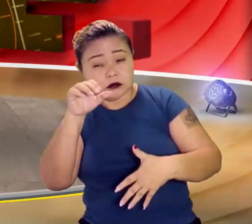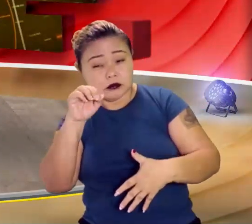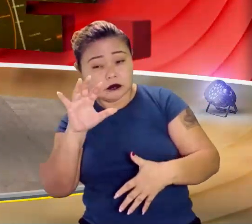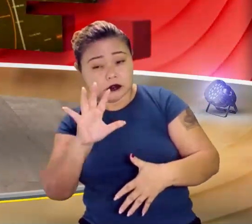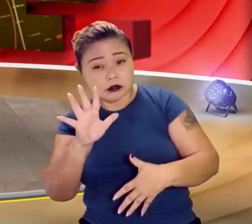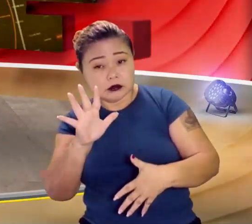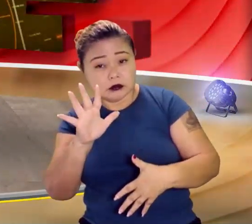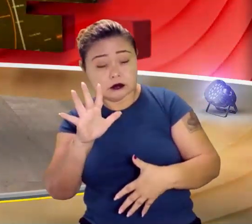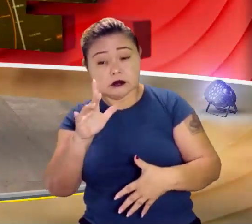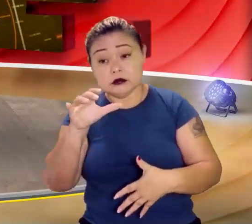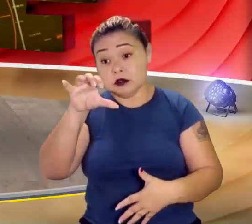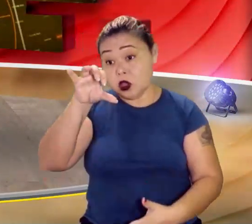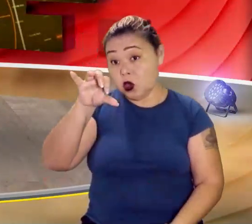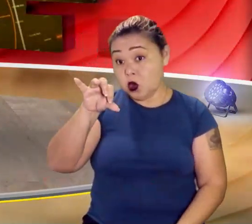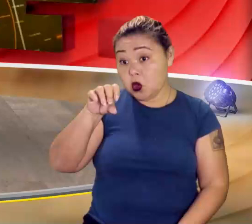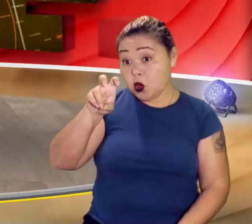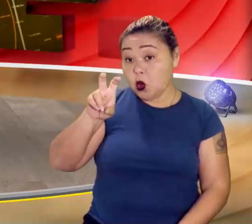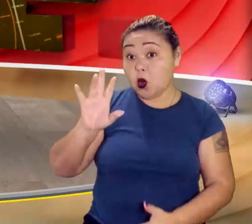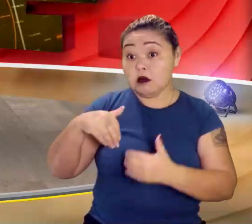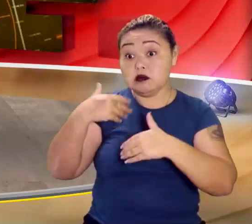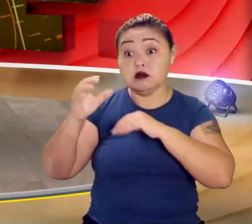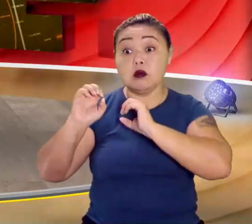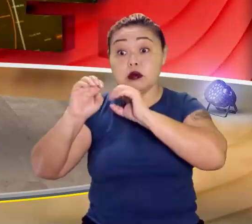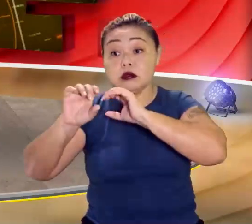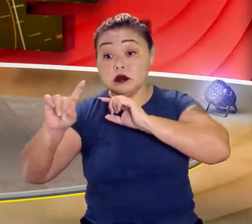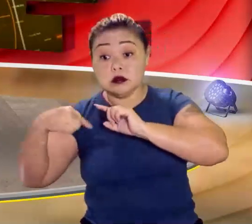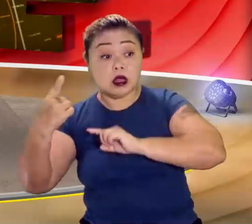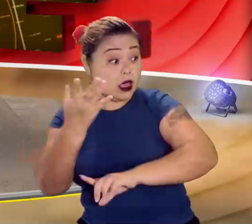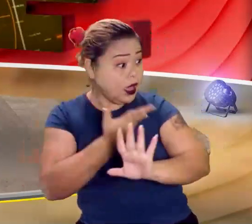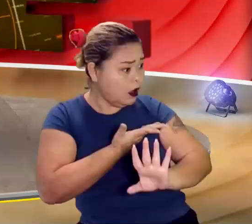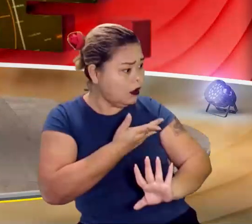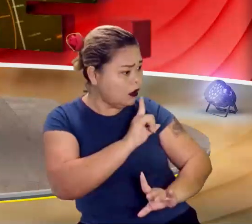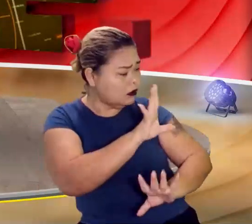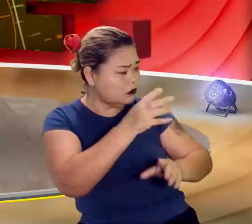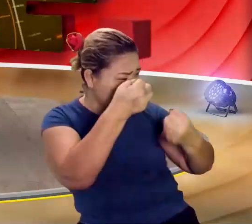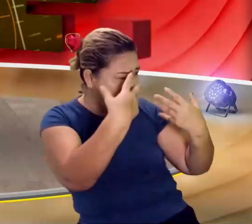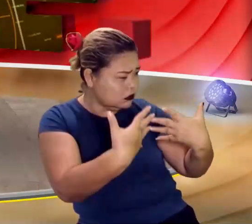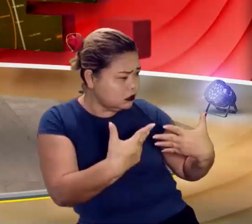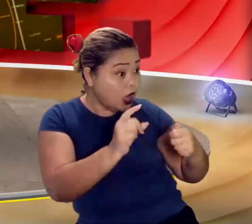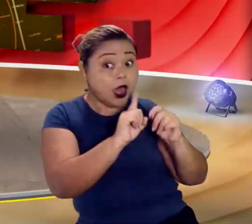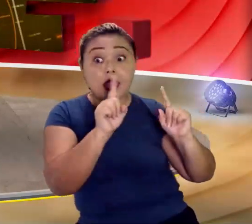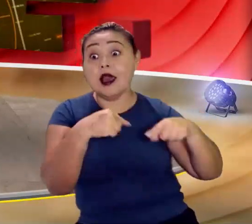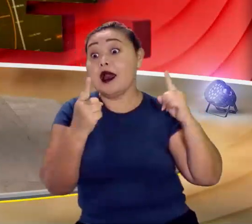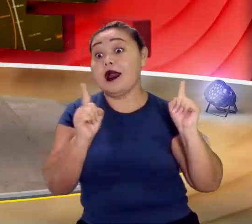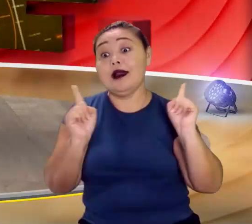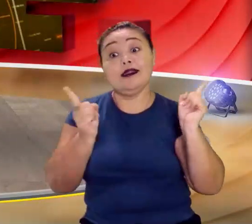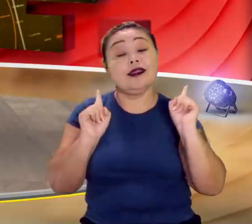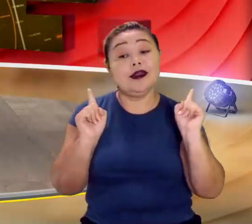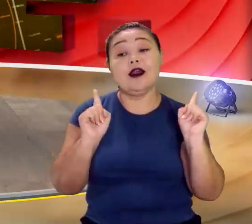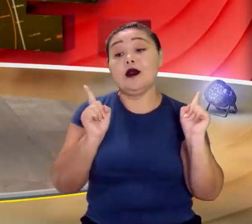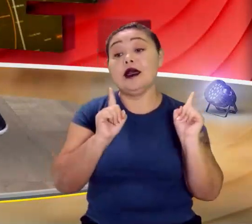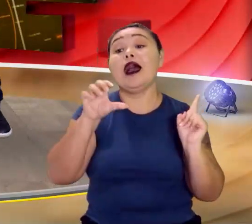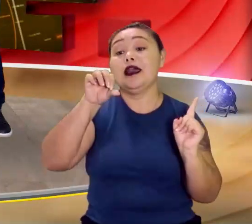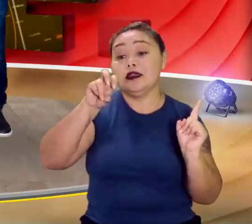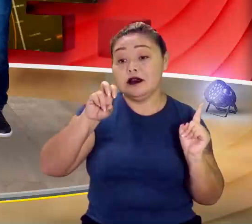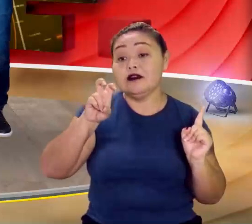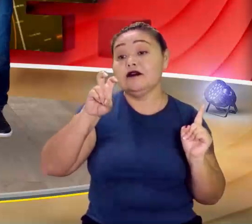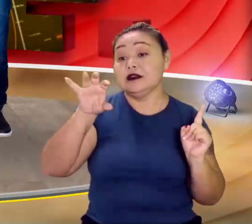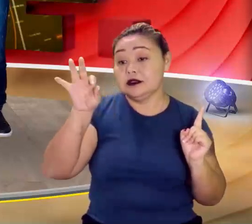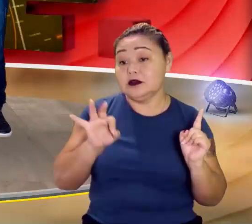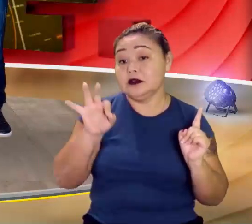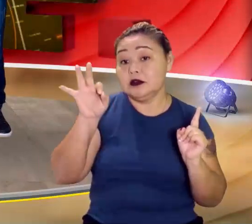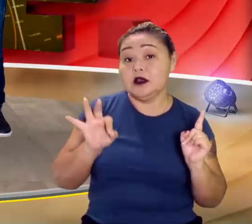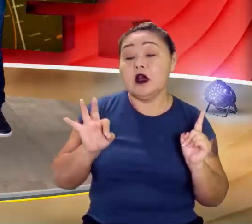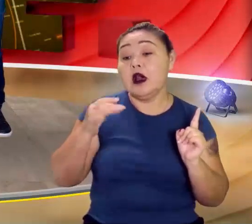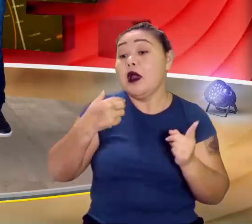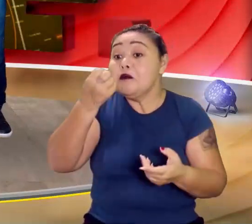engano. 95 é quando você for ensinar o outro. Não, colega, eu vou te explicar aqui, ó. É assim. Aí sim, 95%. E é tão